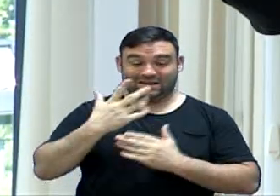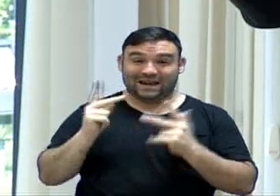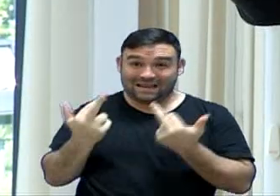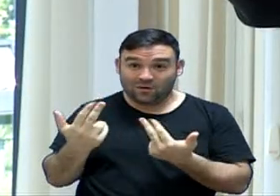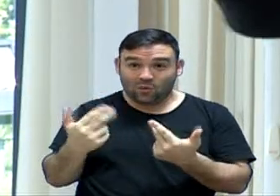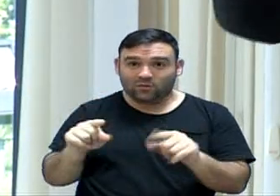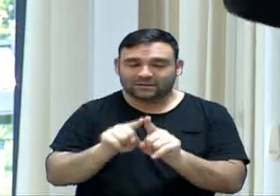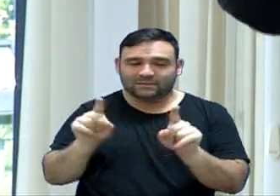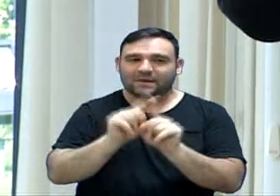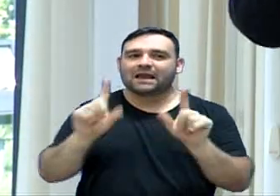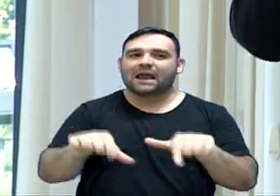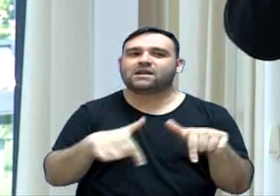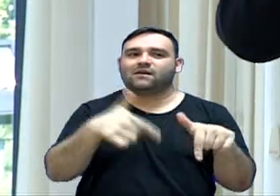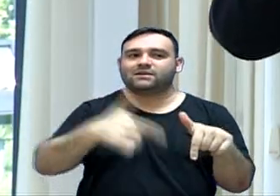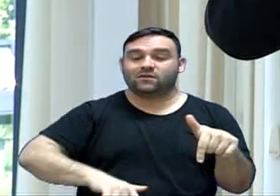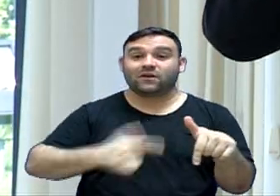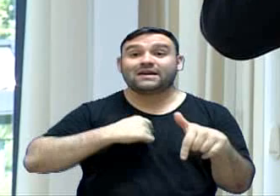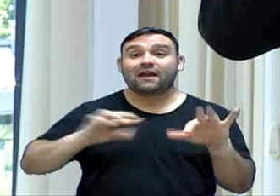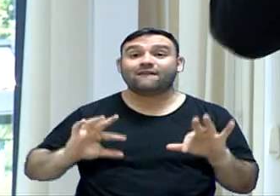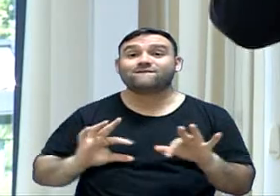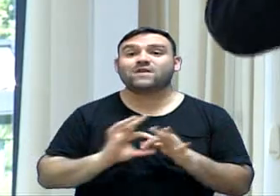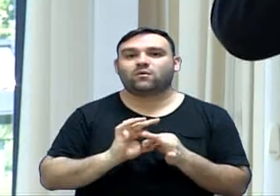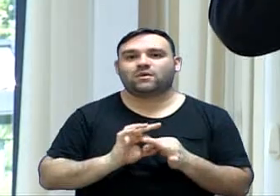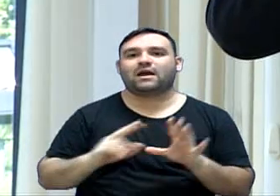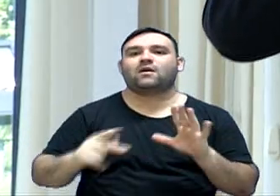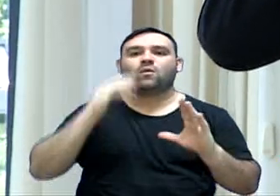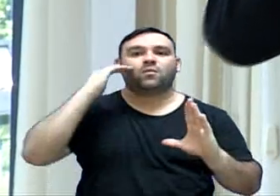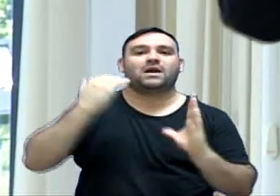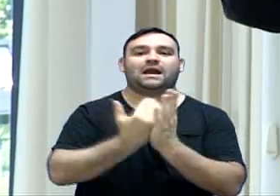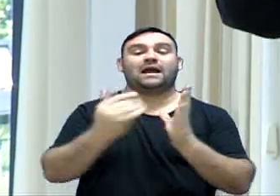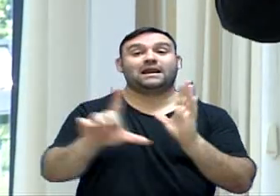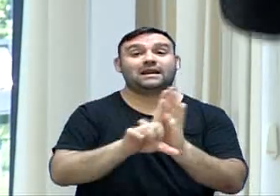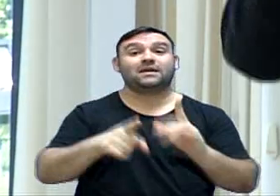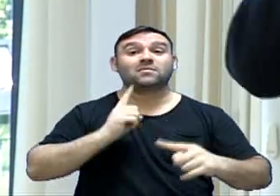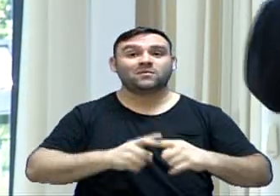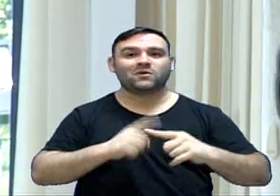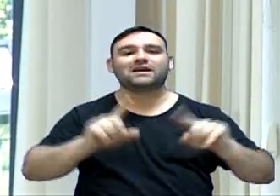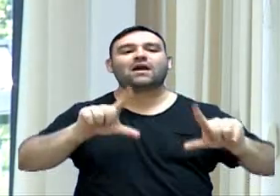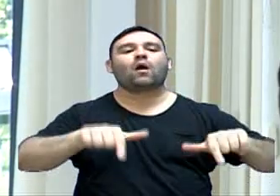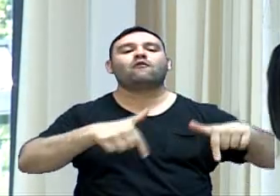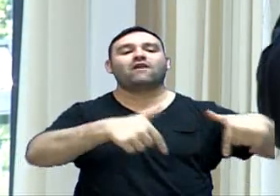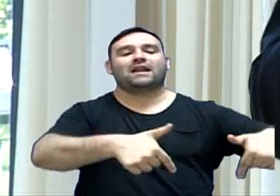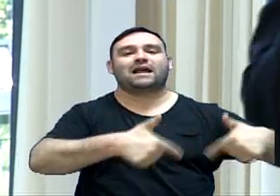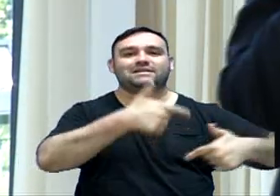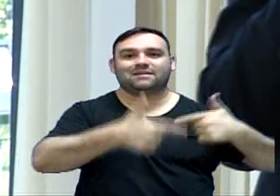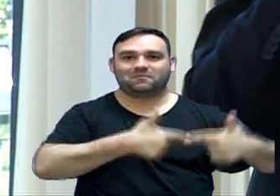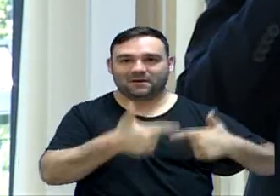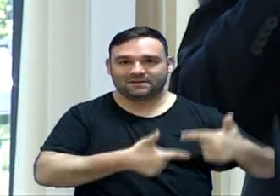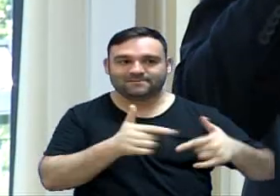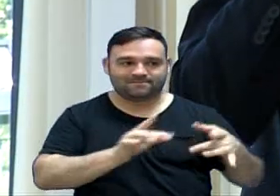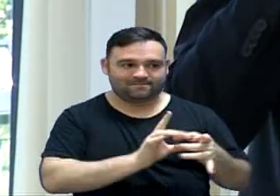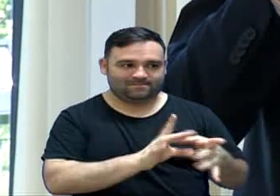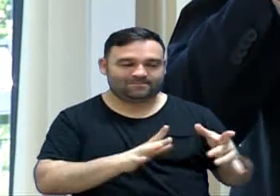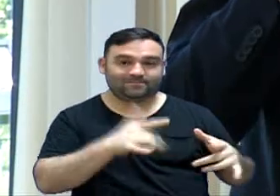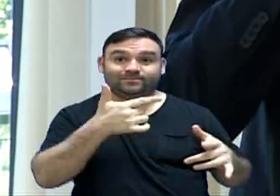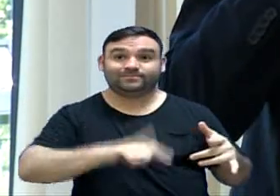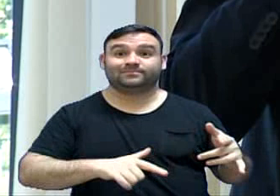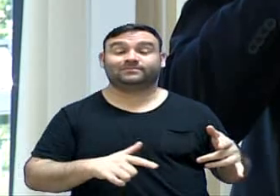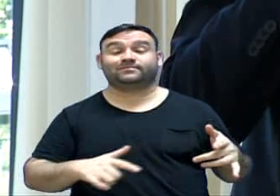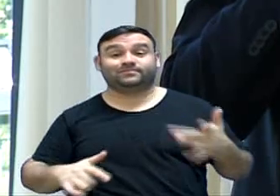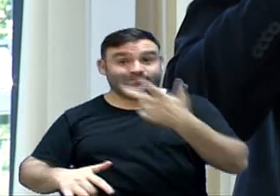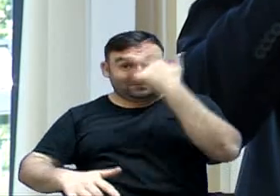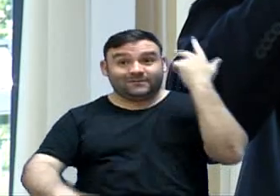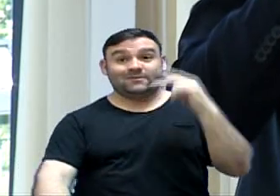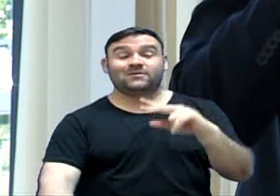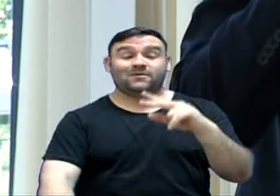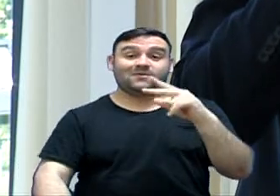linha, eu vou vincular ao cumprimento da lei a renovação do alvará de funcionamento. Olha, o pessoal